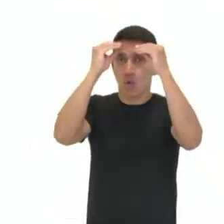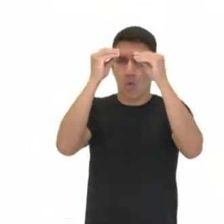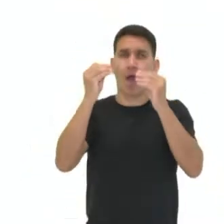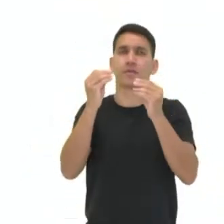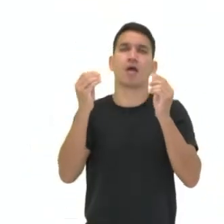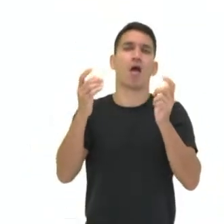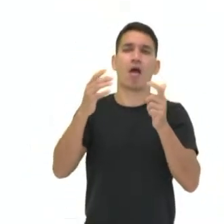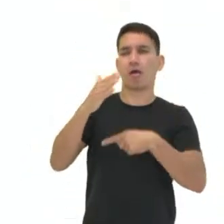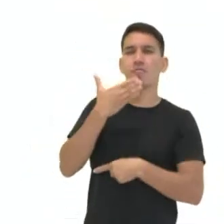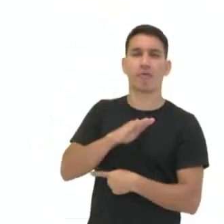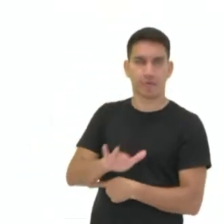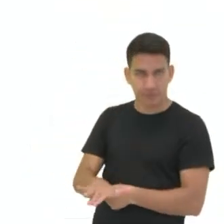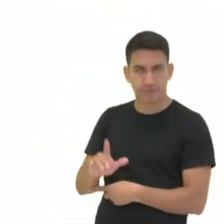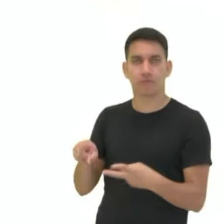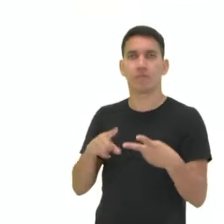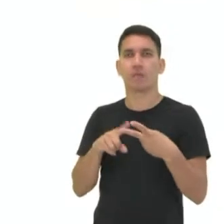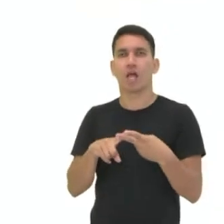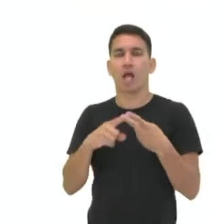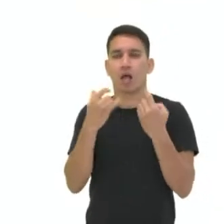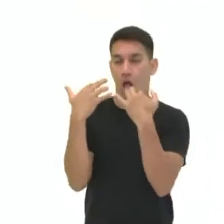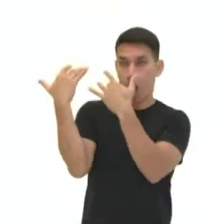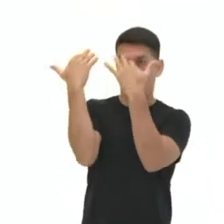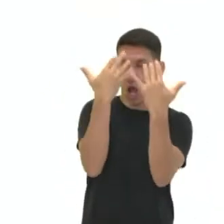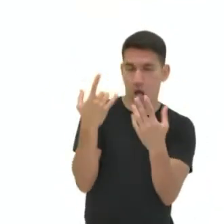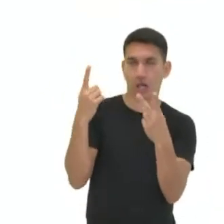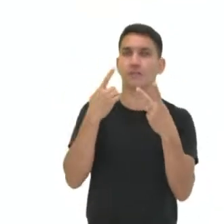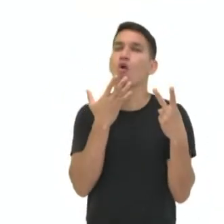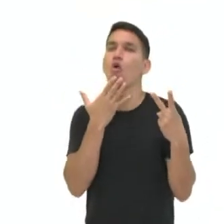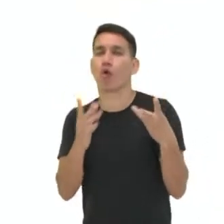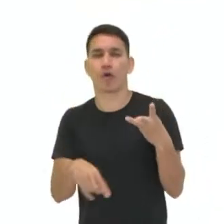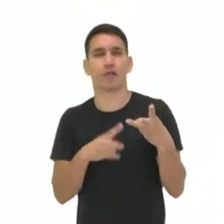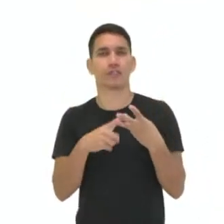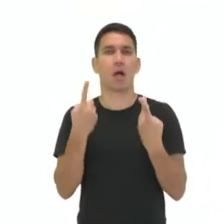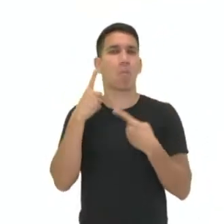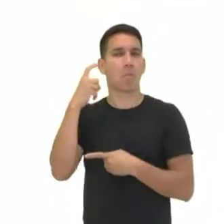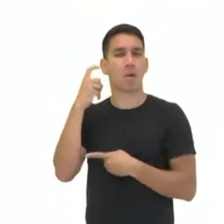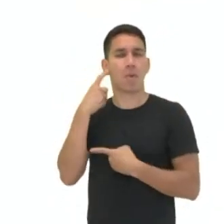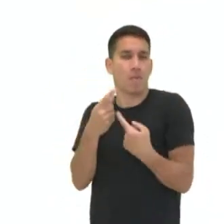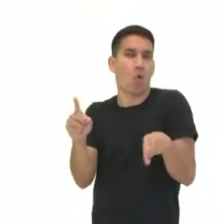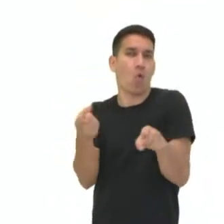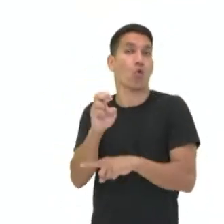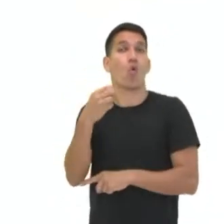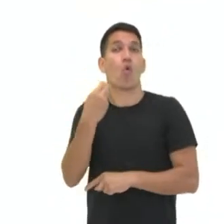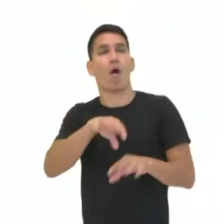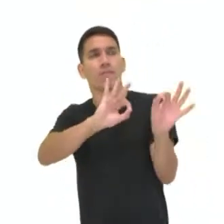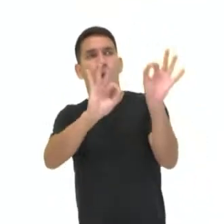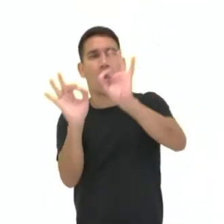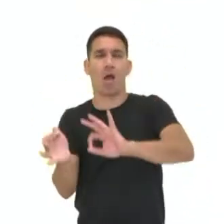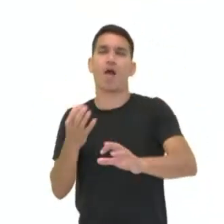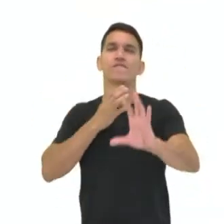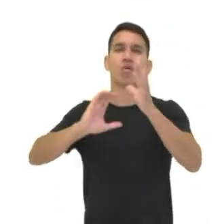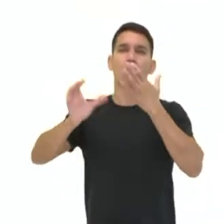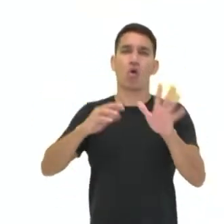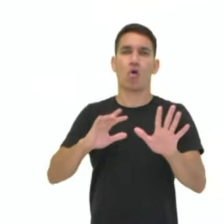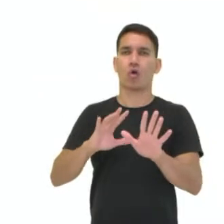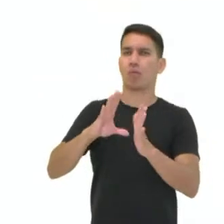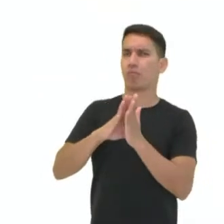efeitos especiais e excesso de cores, trilhas sonoras de músicas infantis ou cantadas por vozes de